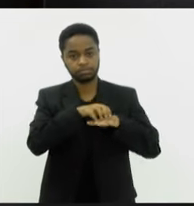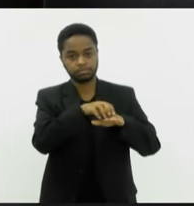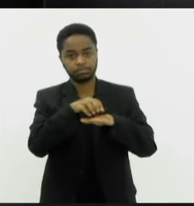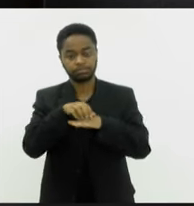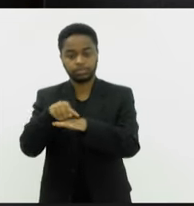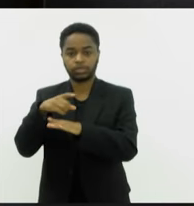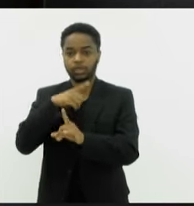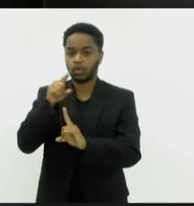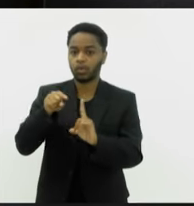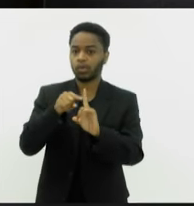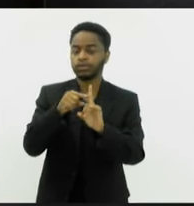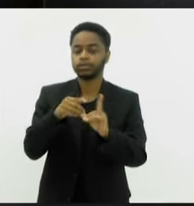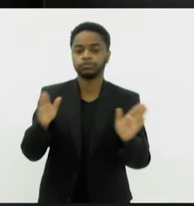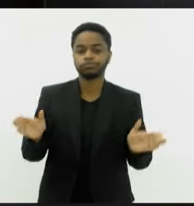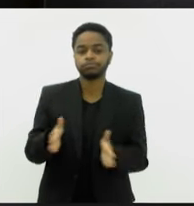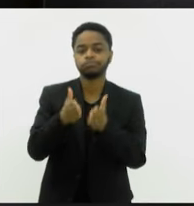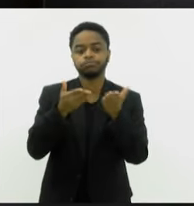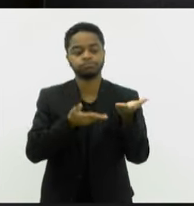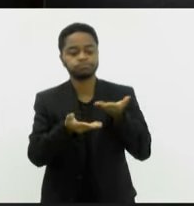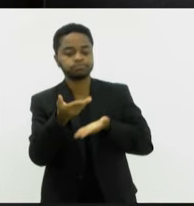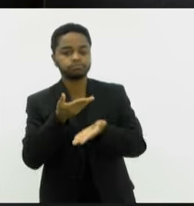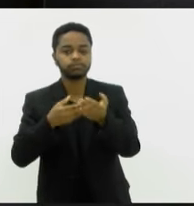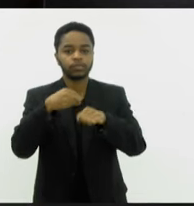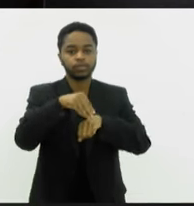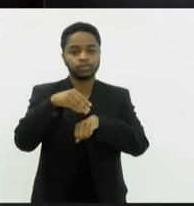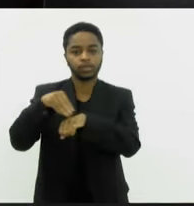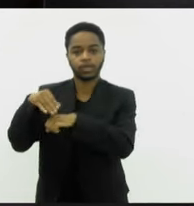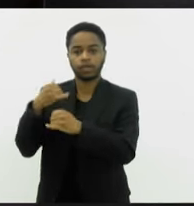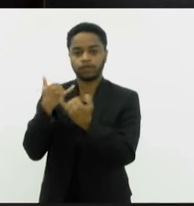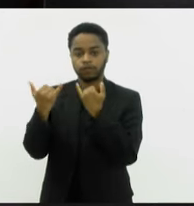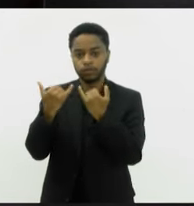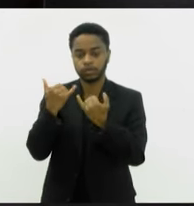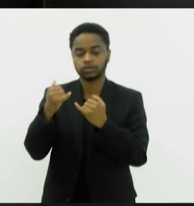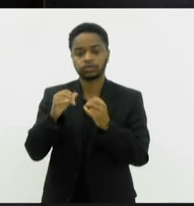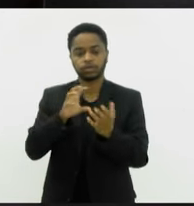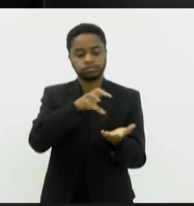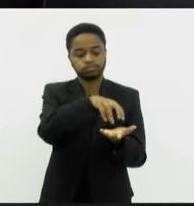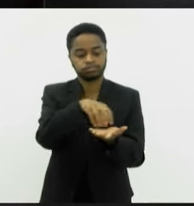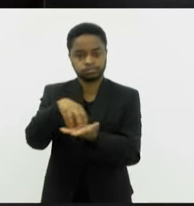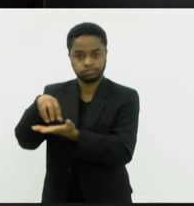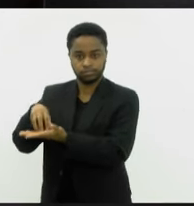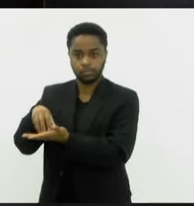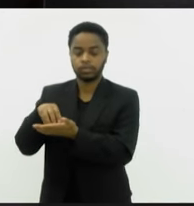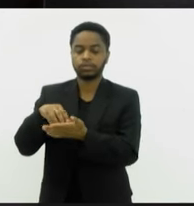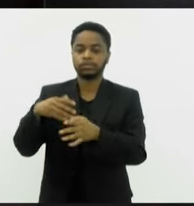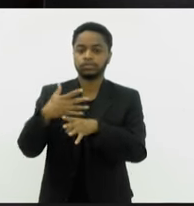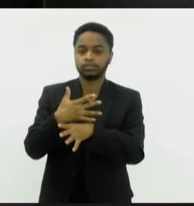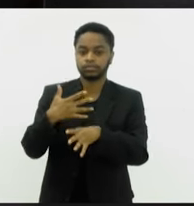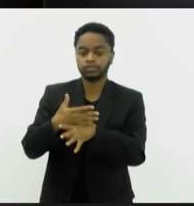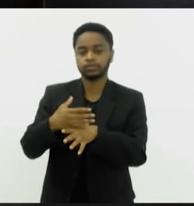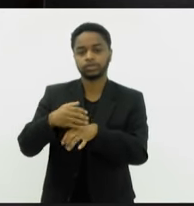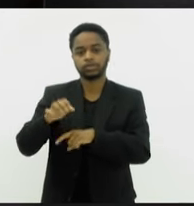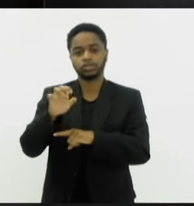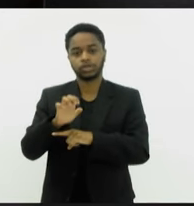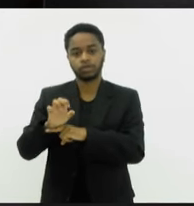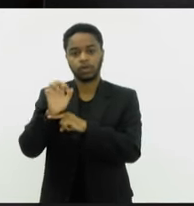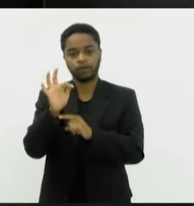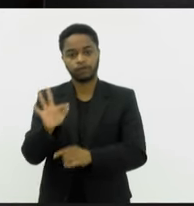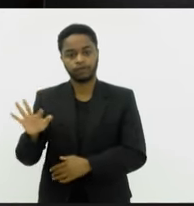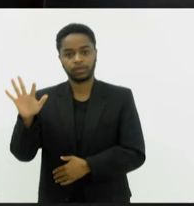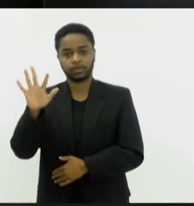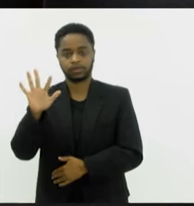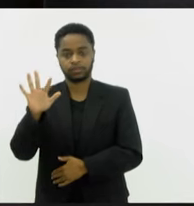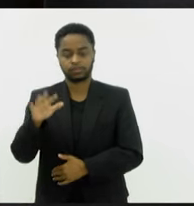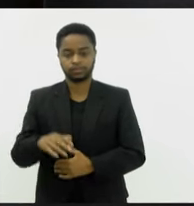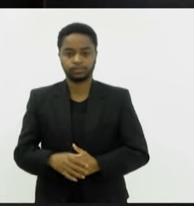troca de informações estratégica entre os órgãos municipais estaduais e federais